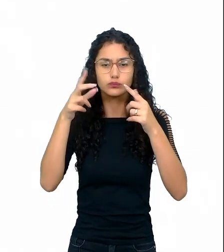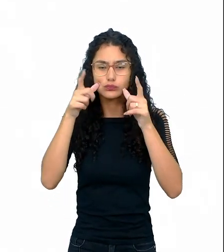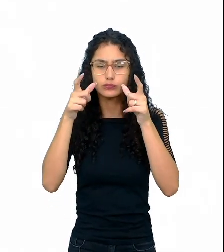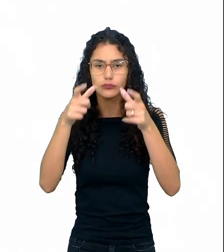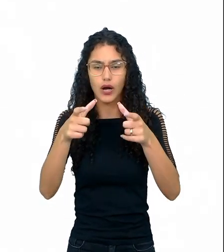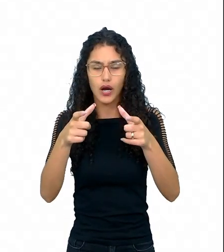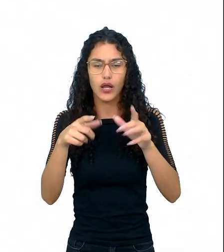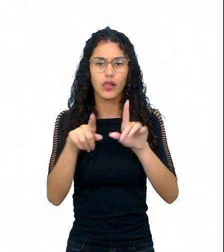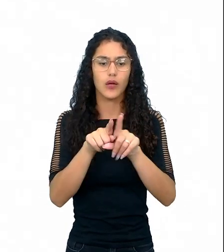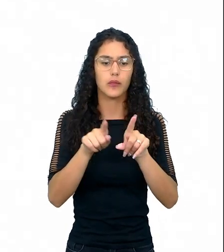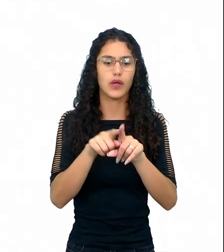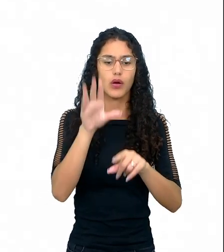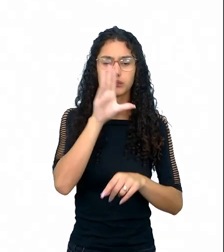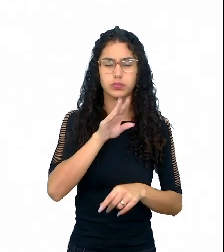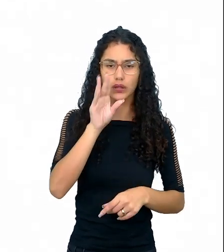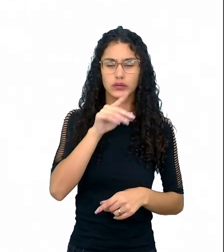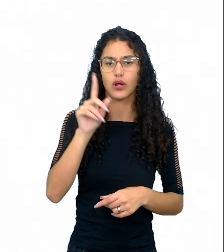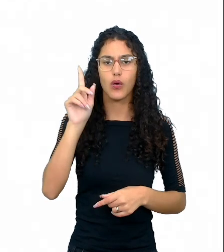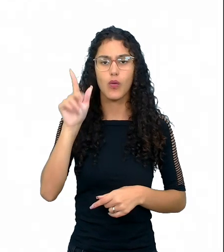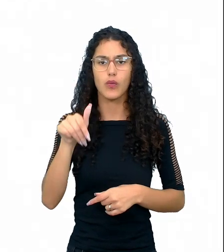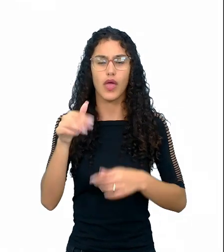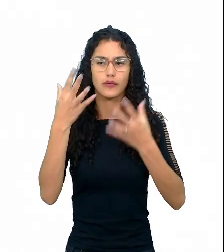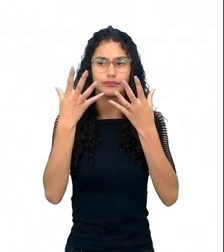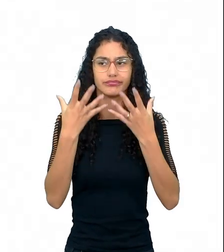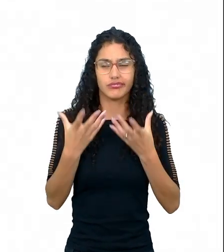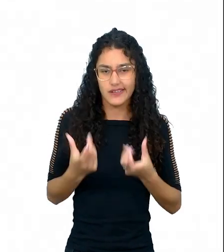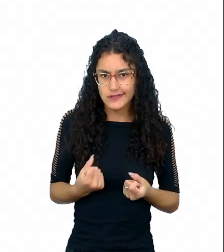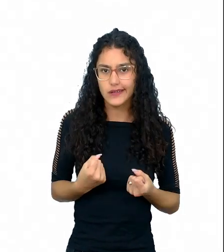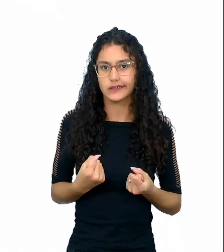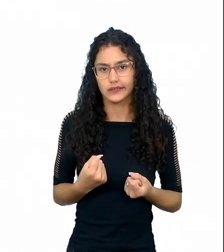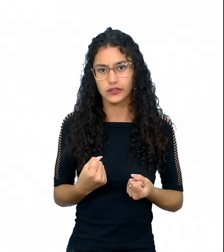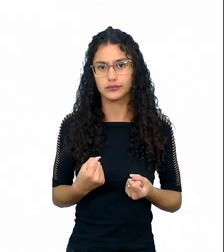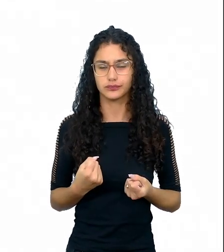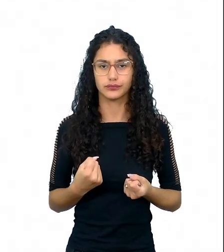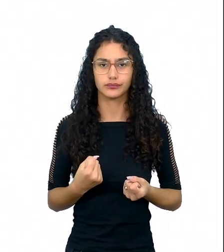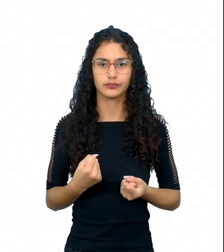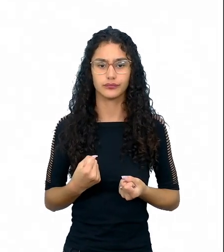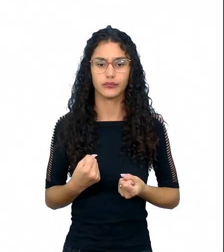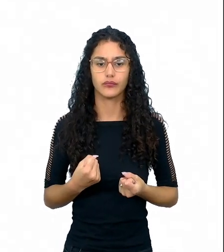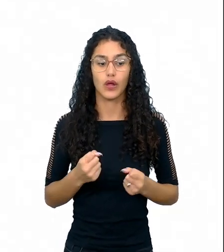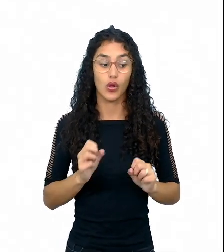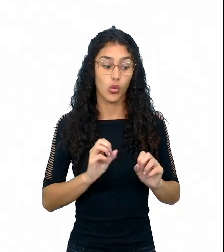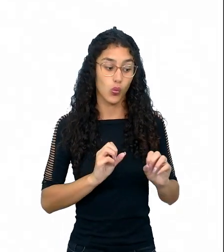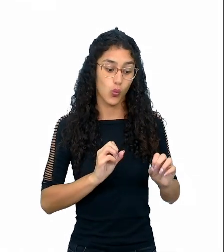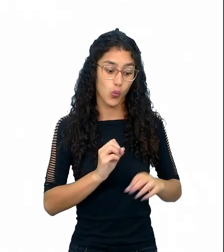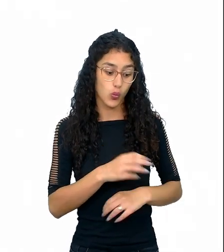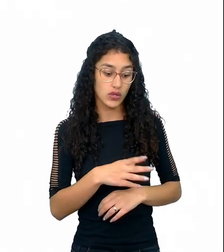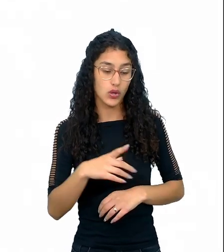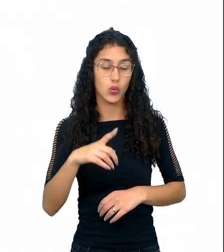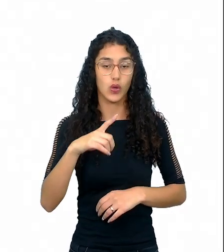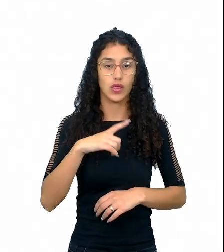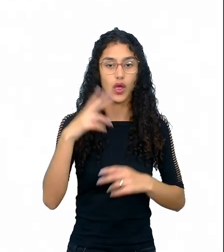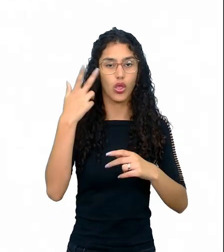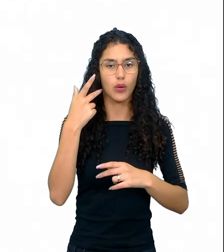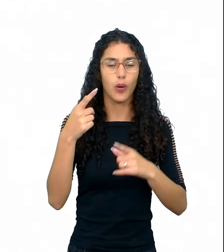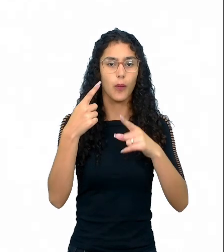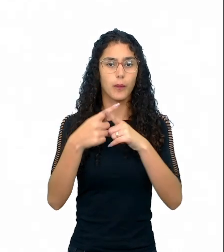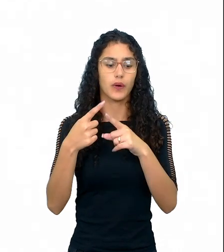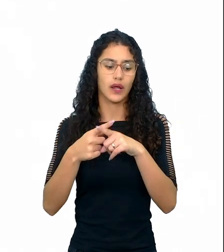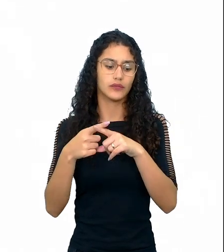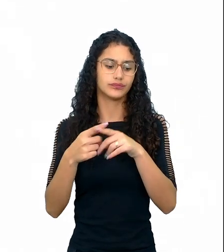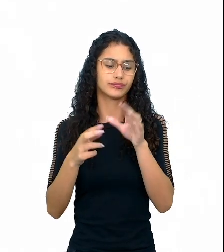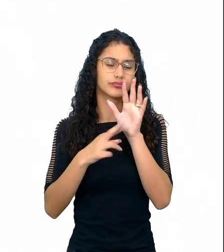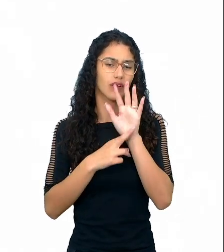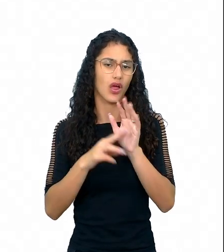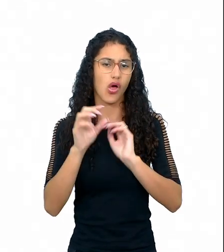vezes a oralidade, ela não era aceita, né, no ensino tradicional, não era aceita, pois se